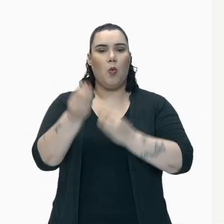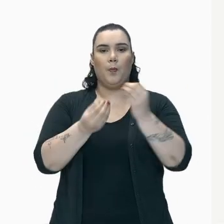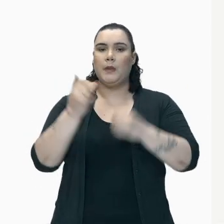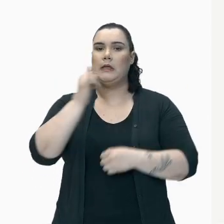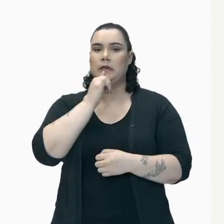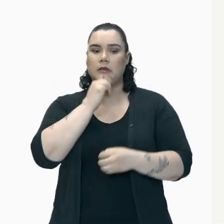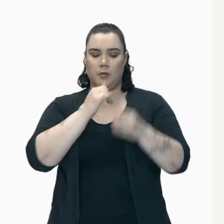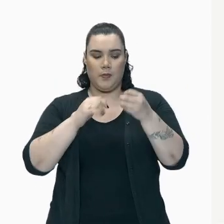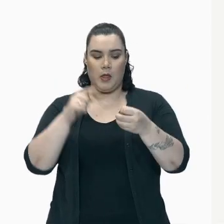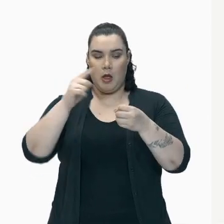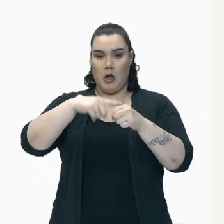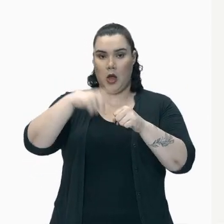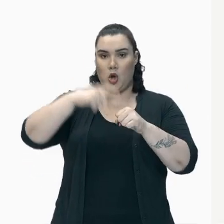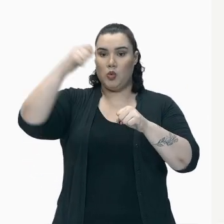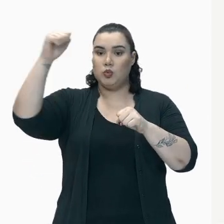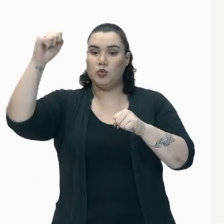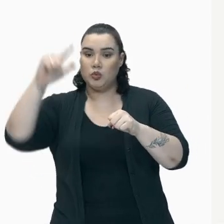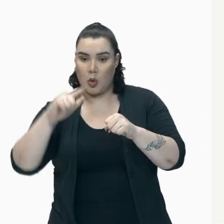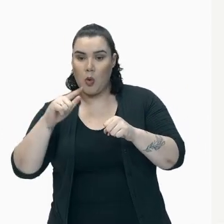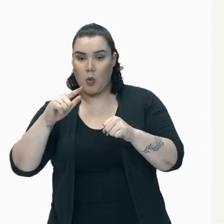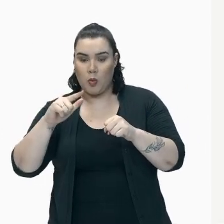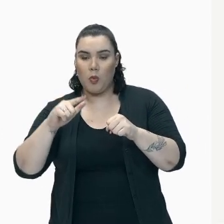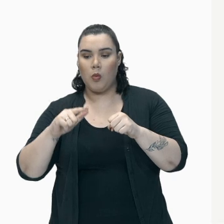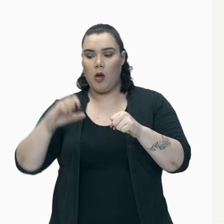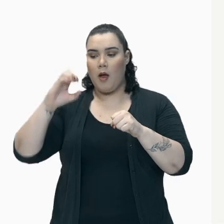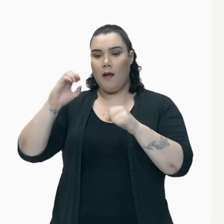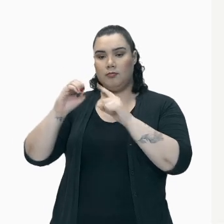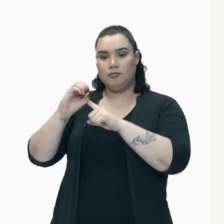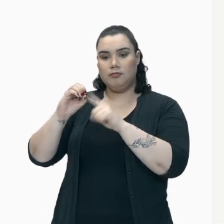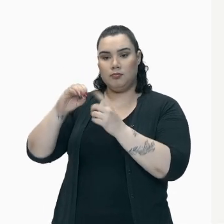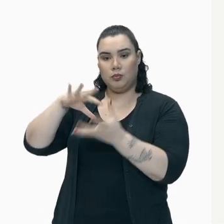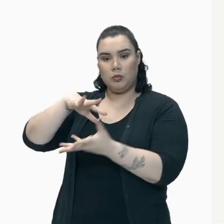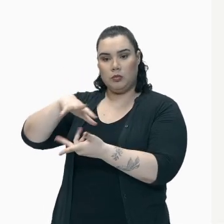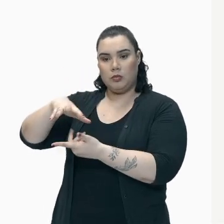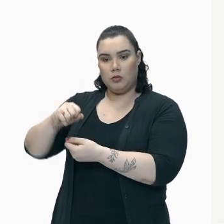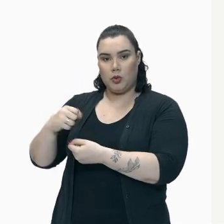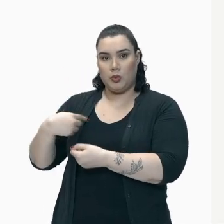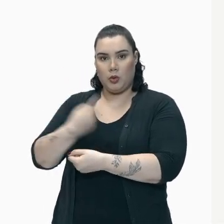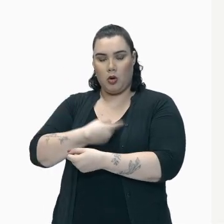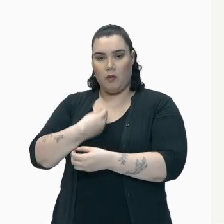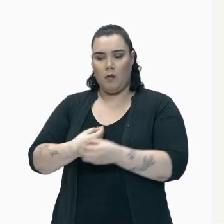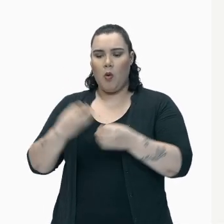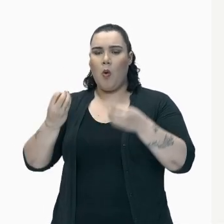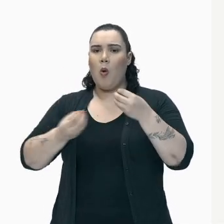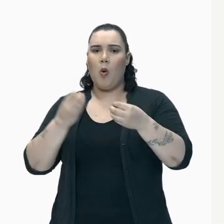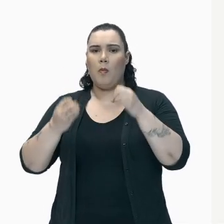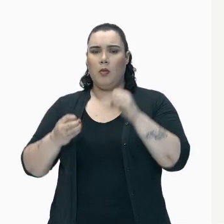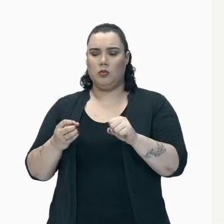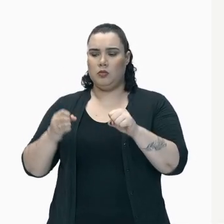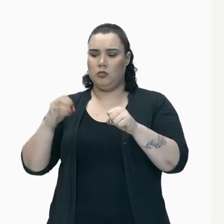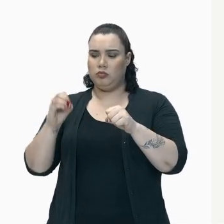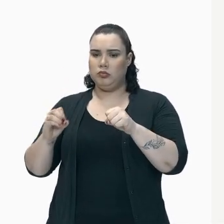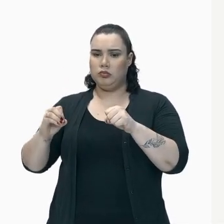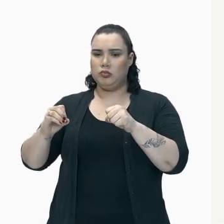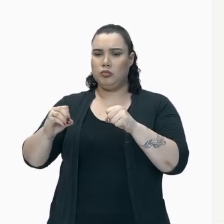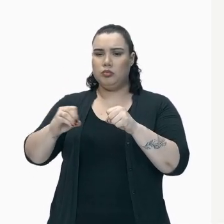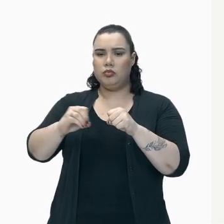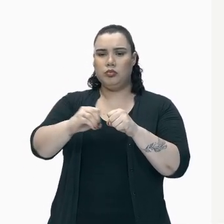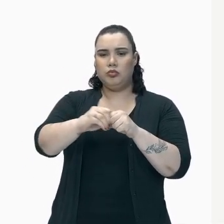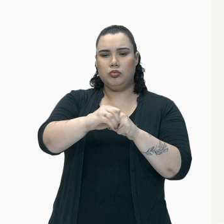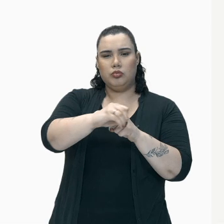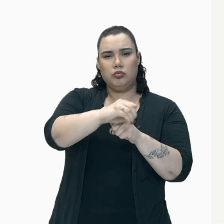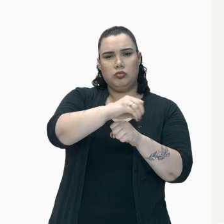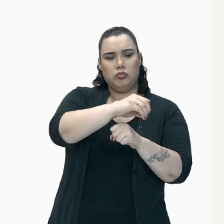observação astronômica, né? Uma observação lá que os egípcios, chineses e babilônicos,